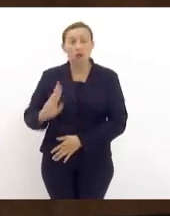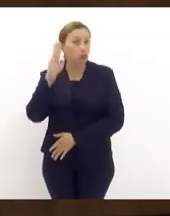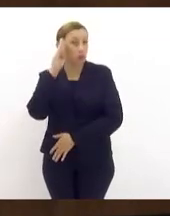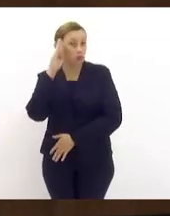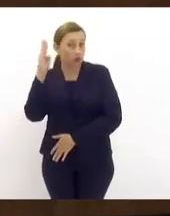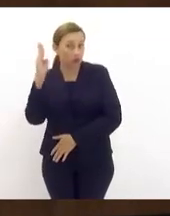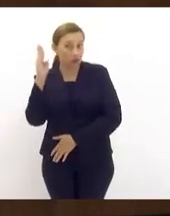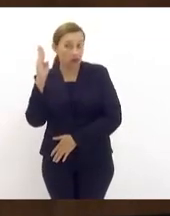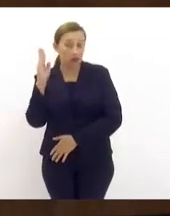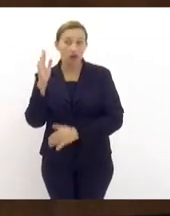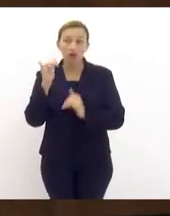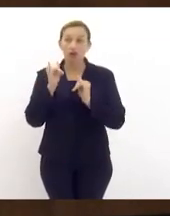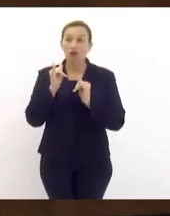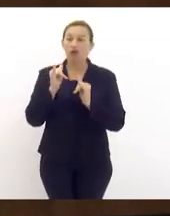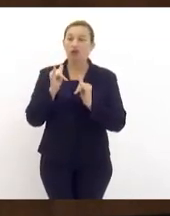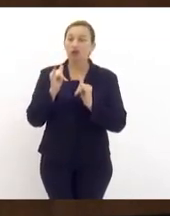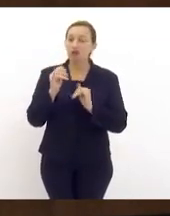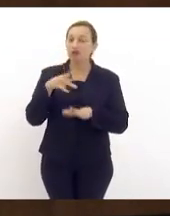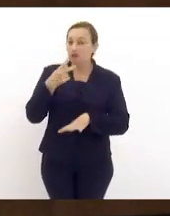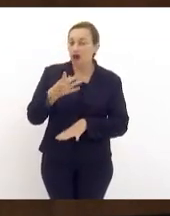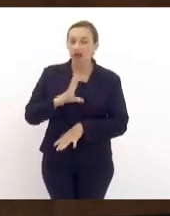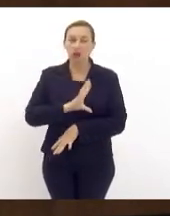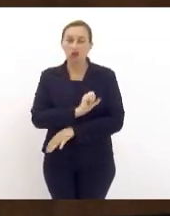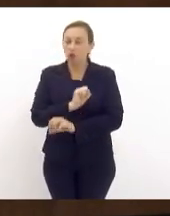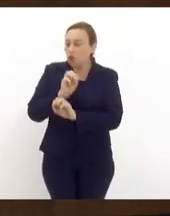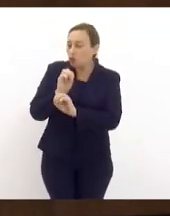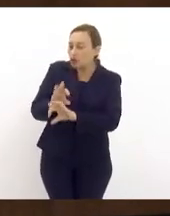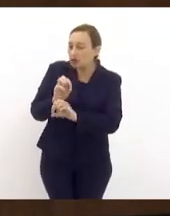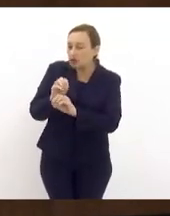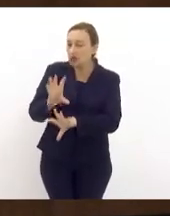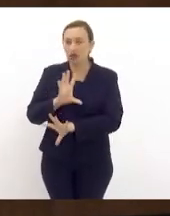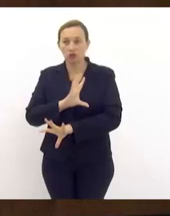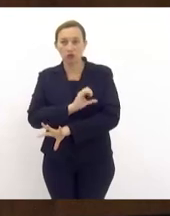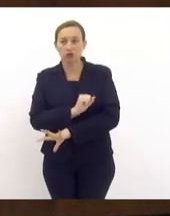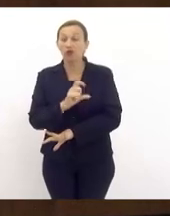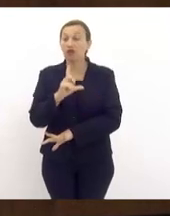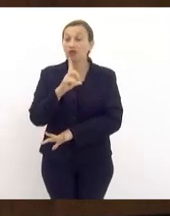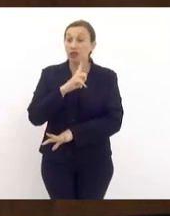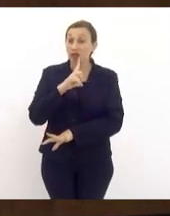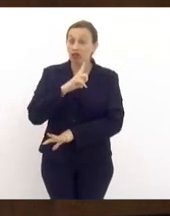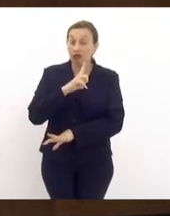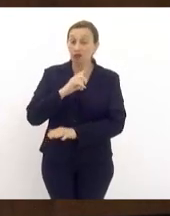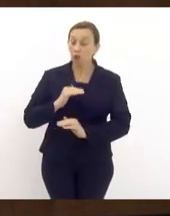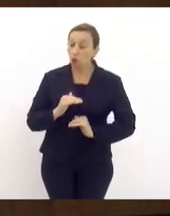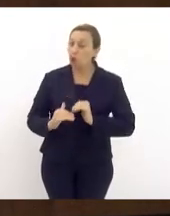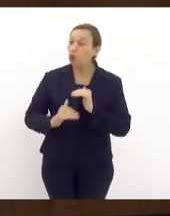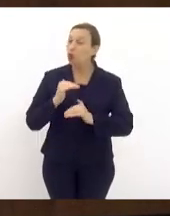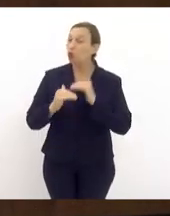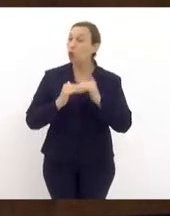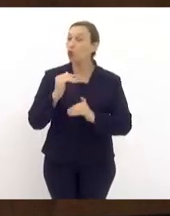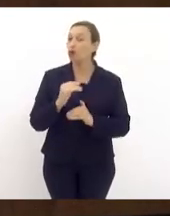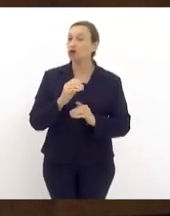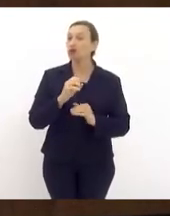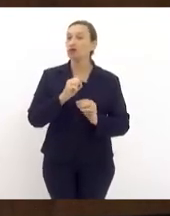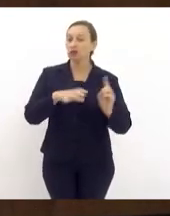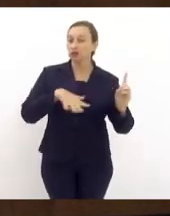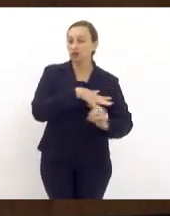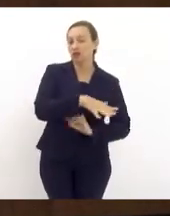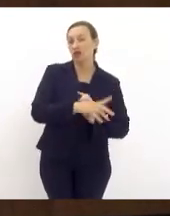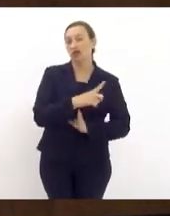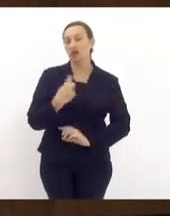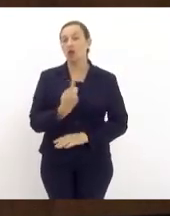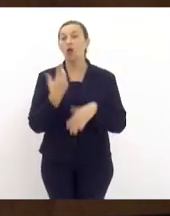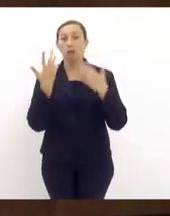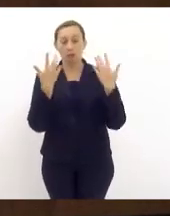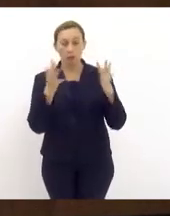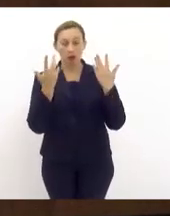que professam o amor, ensinam o amor, tem no desenvolvimento da nossa sociedade. Parabéns,